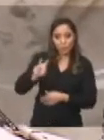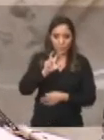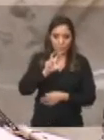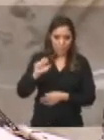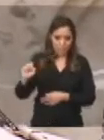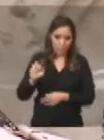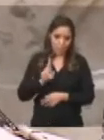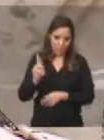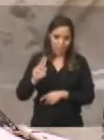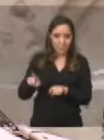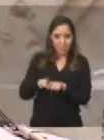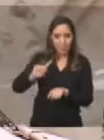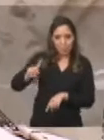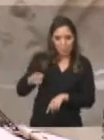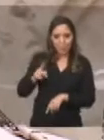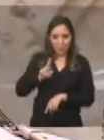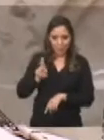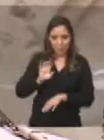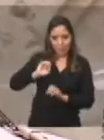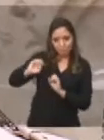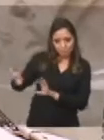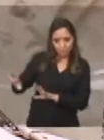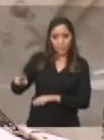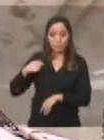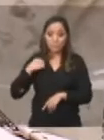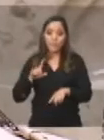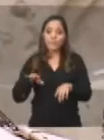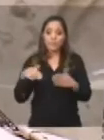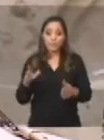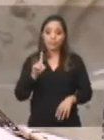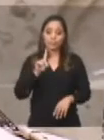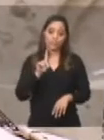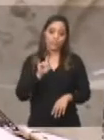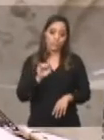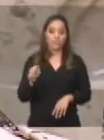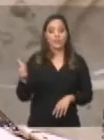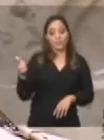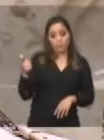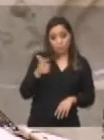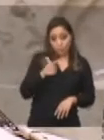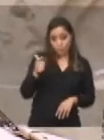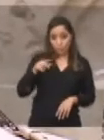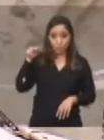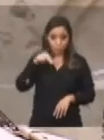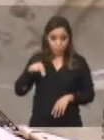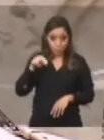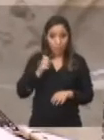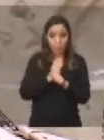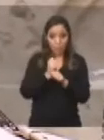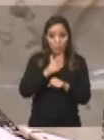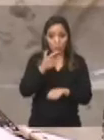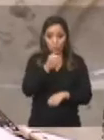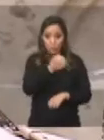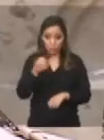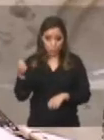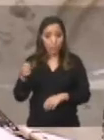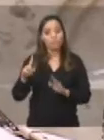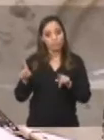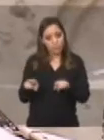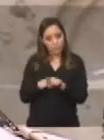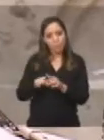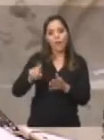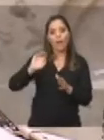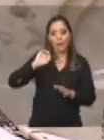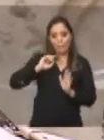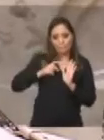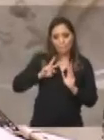do parlamentar é possível verificar. No dia 22 de 11 de 2000, constam 3 depósitos online sem identificação do